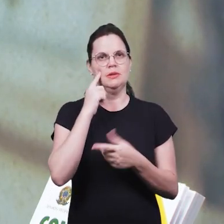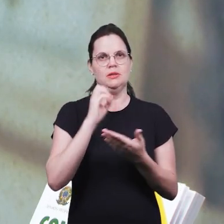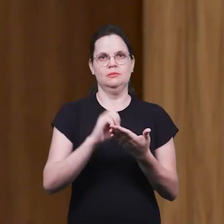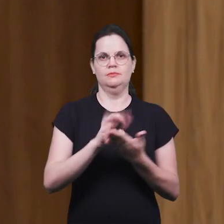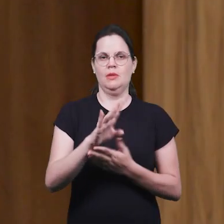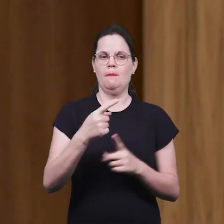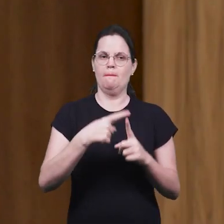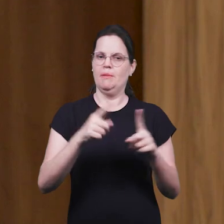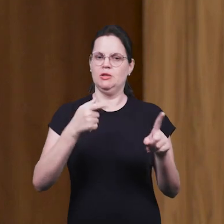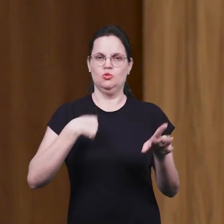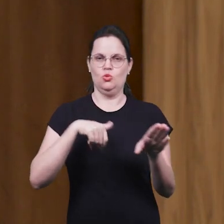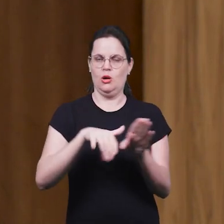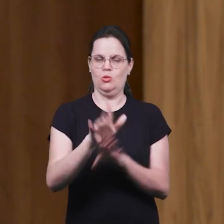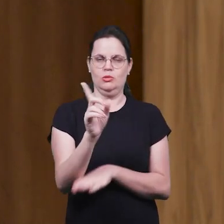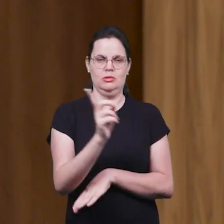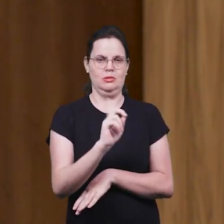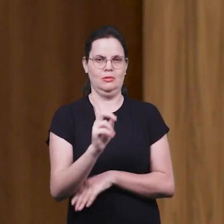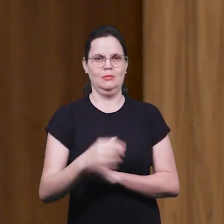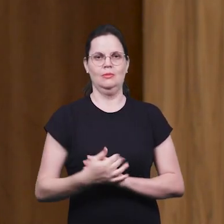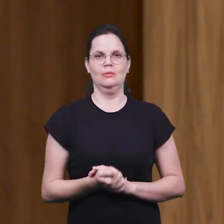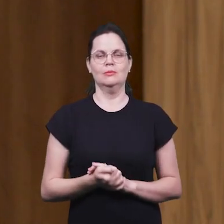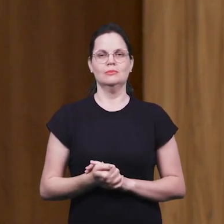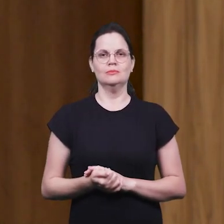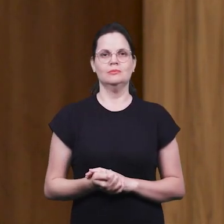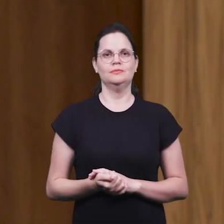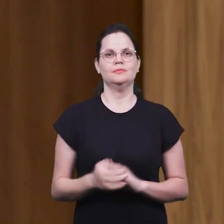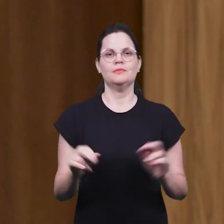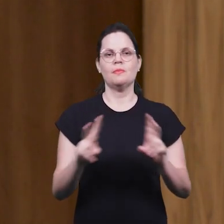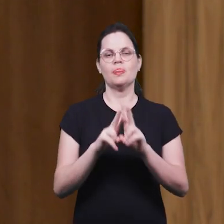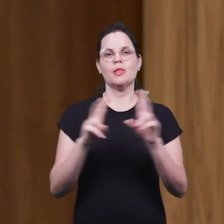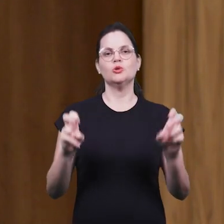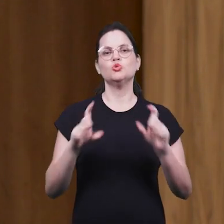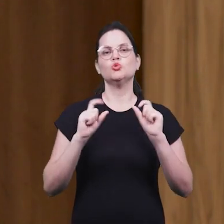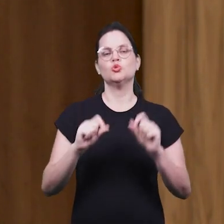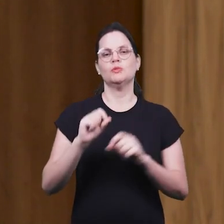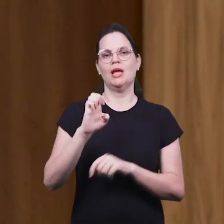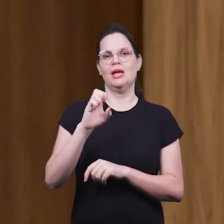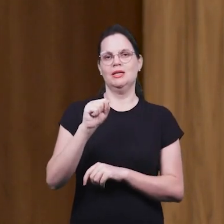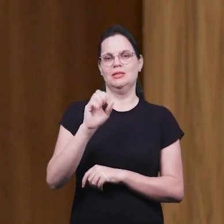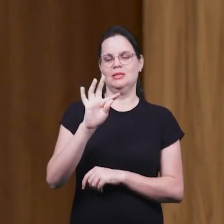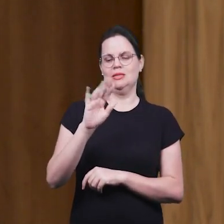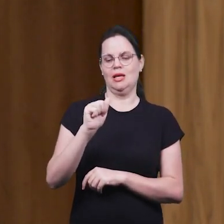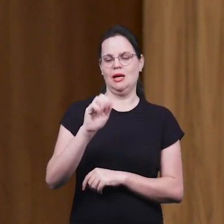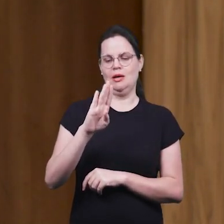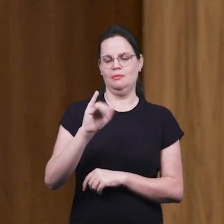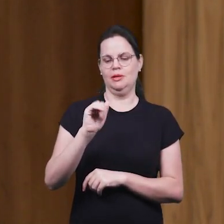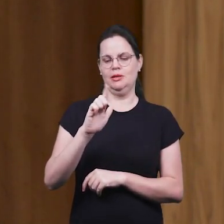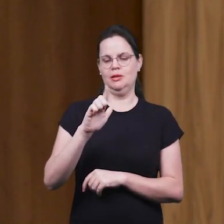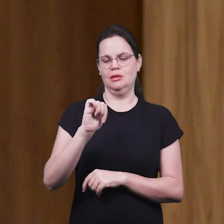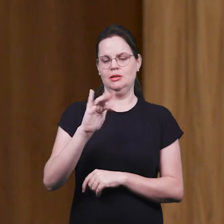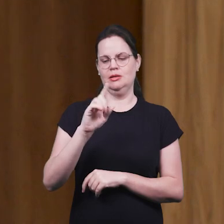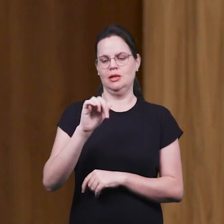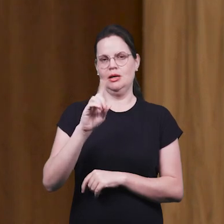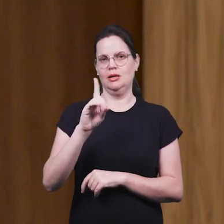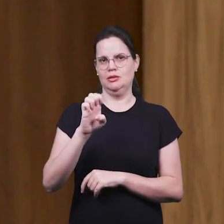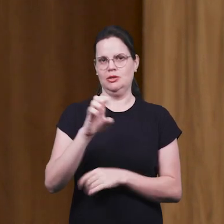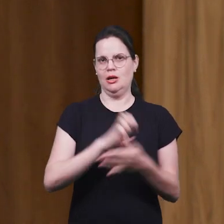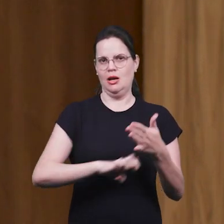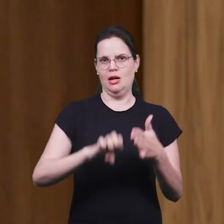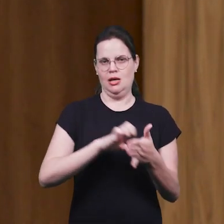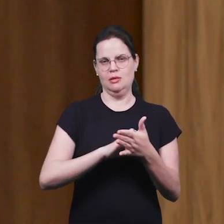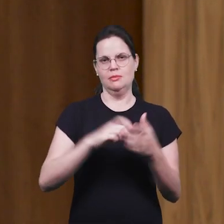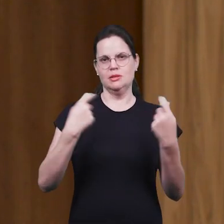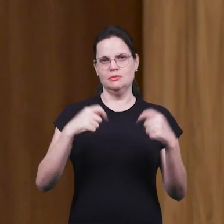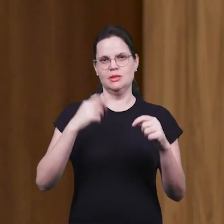é recomendado. E, doutor Álvaro, com relação a essa estabilidade, as empresas, elas respeitam esse período